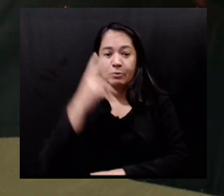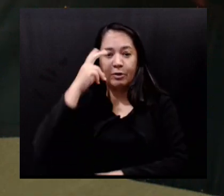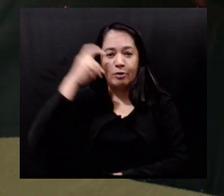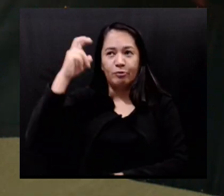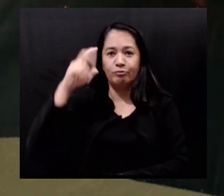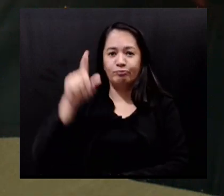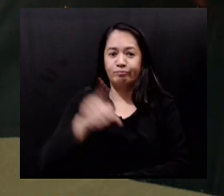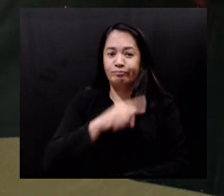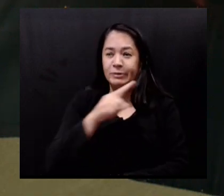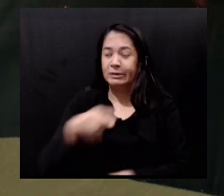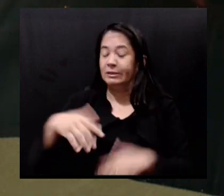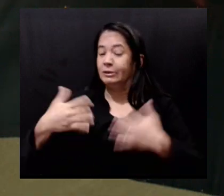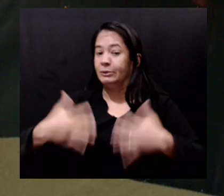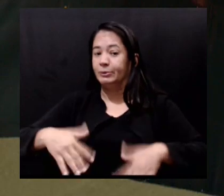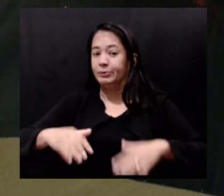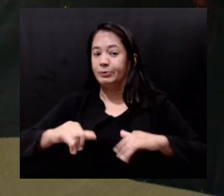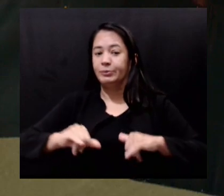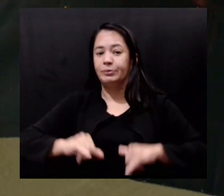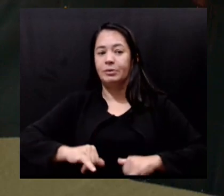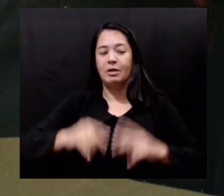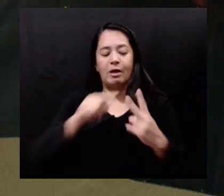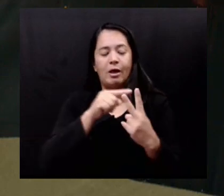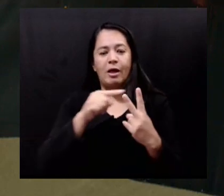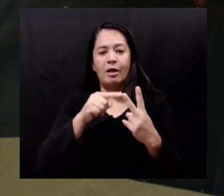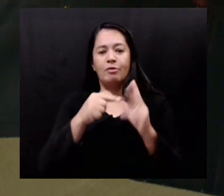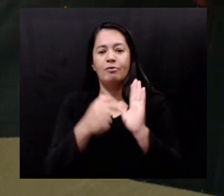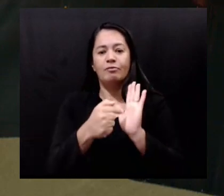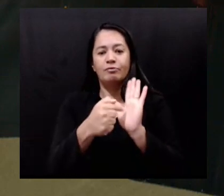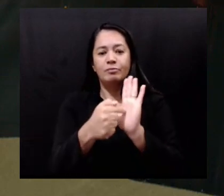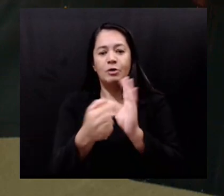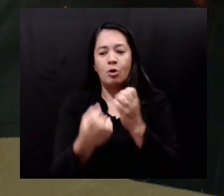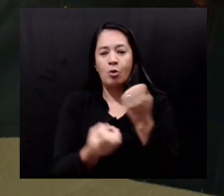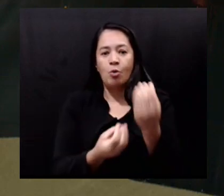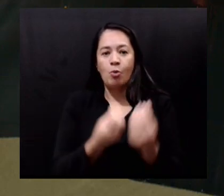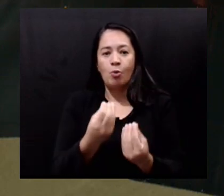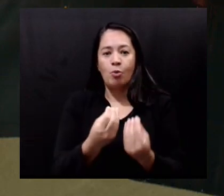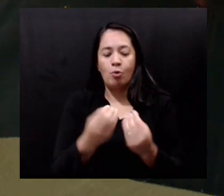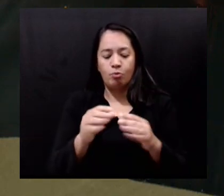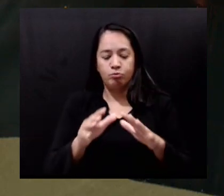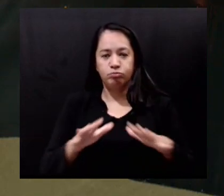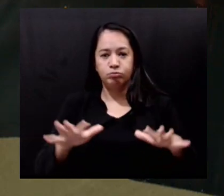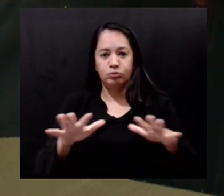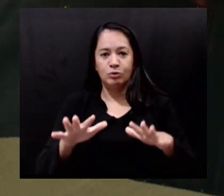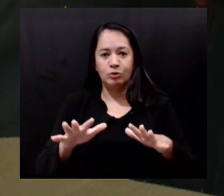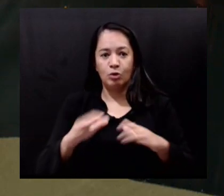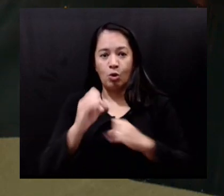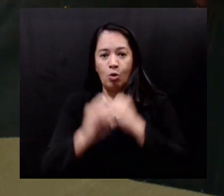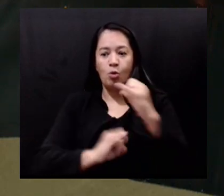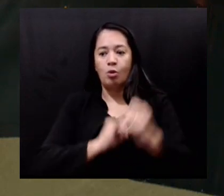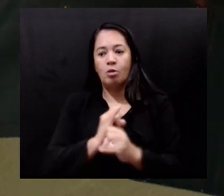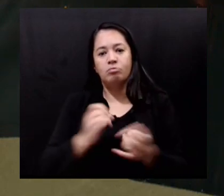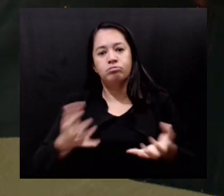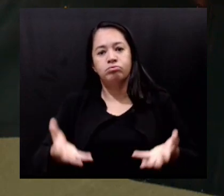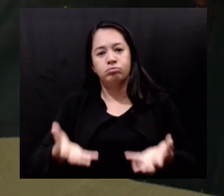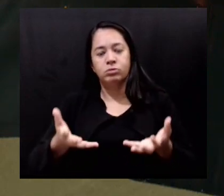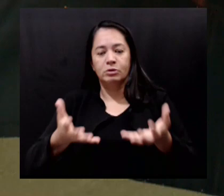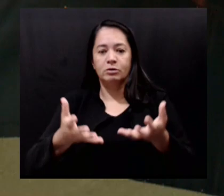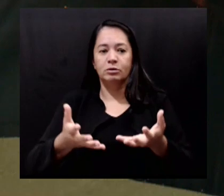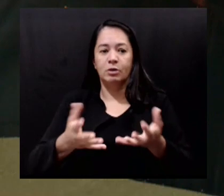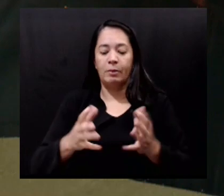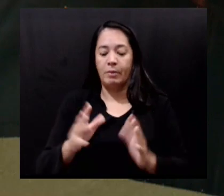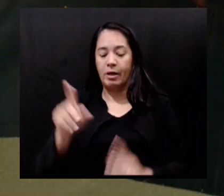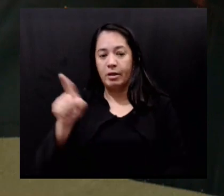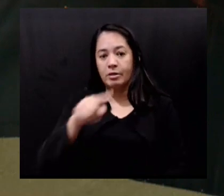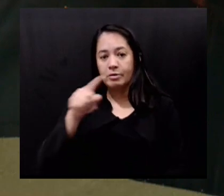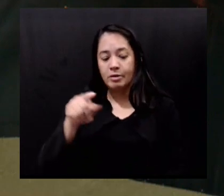nossas especialistas vão nos mostrar como esse ambiente online contribui ou não para o cancelamento de pessoas e também de